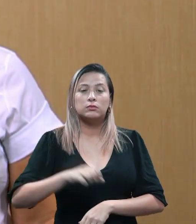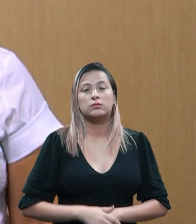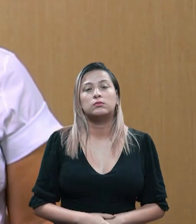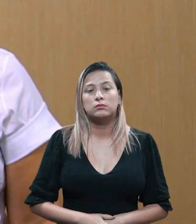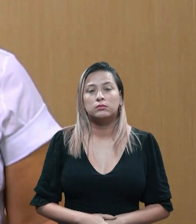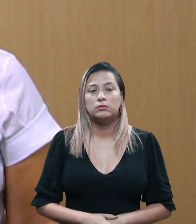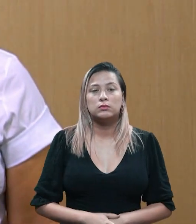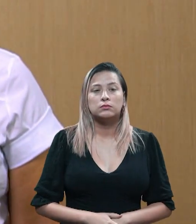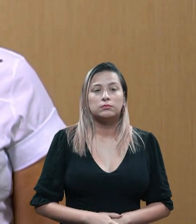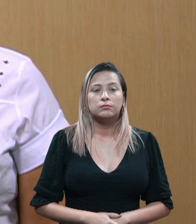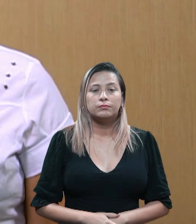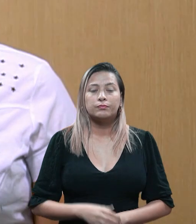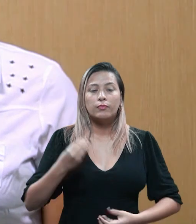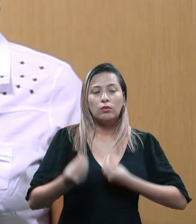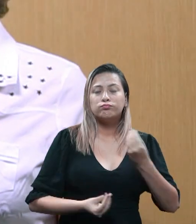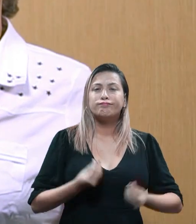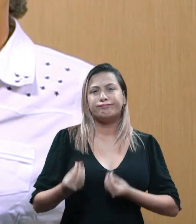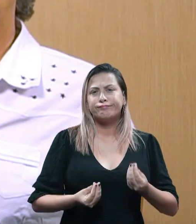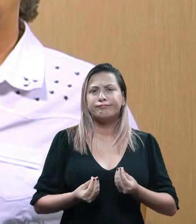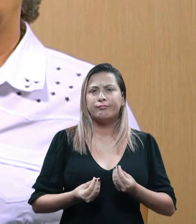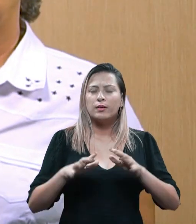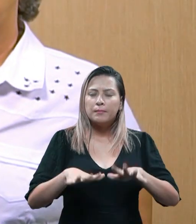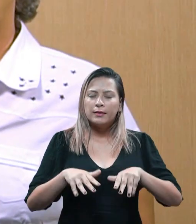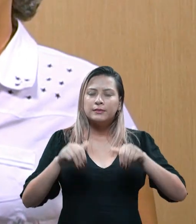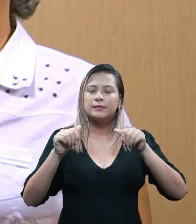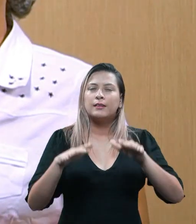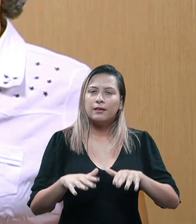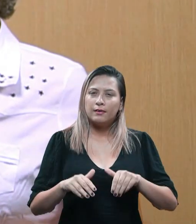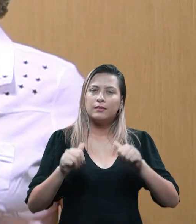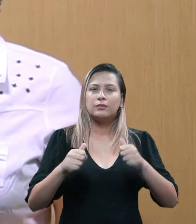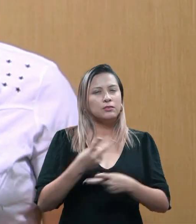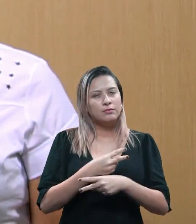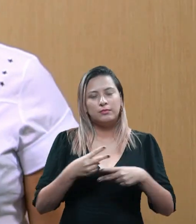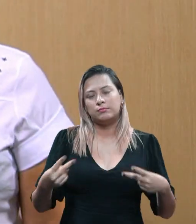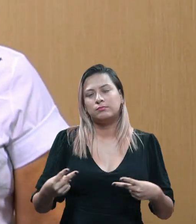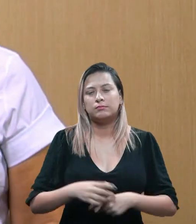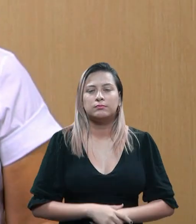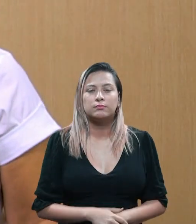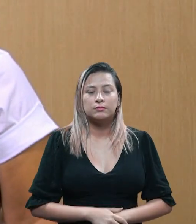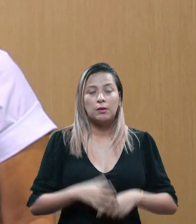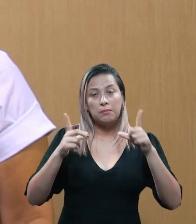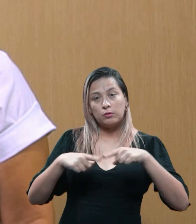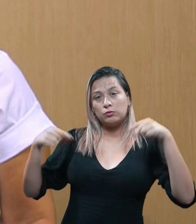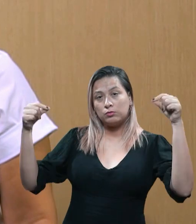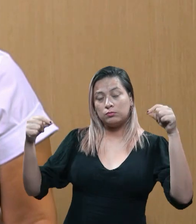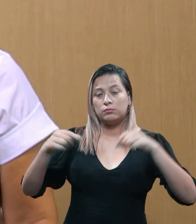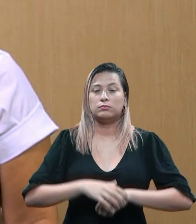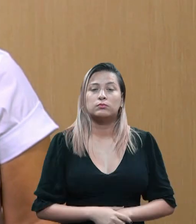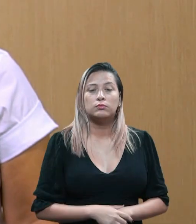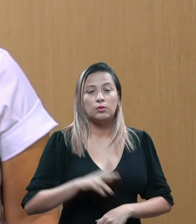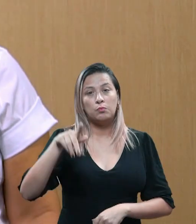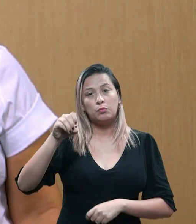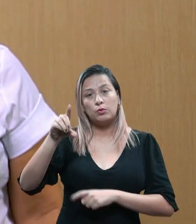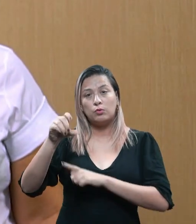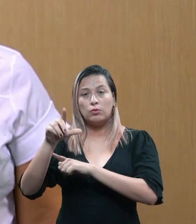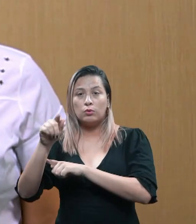terapias manuais, massagens relaxantes, shiatsu, ama, reflexologia, banho de lua,